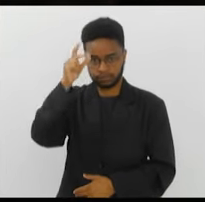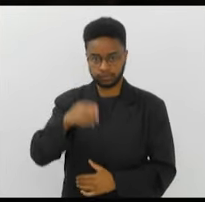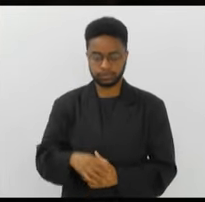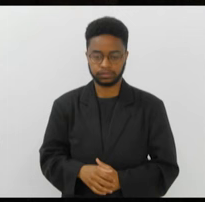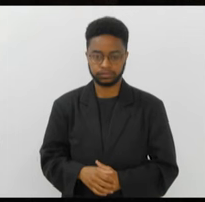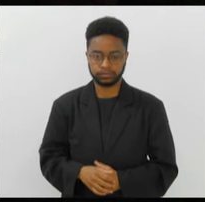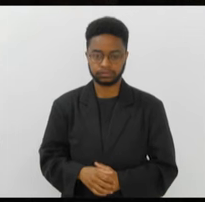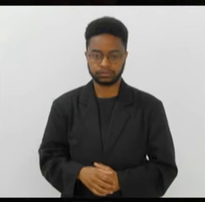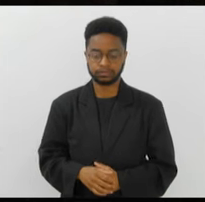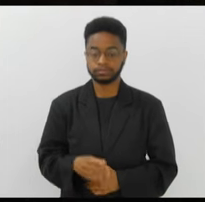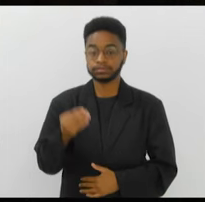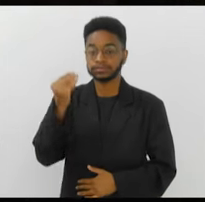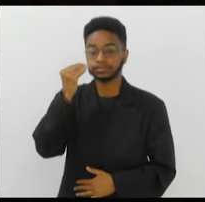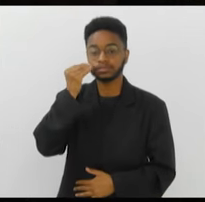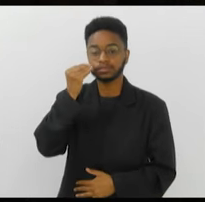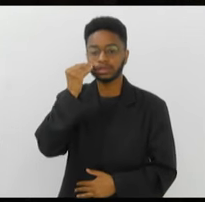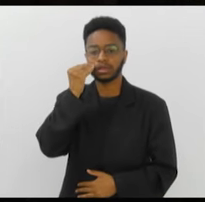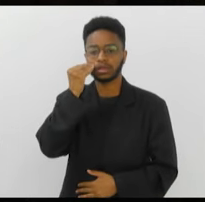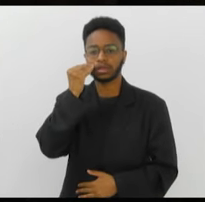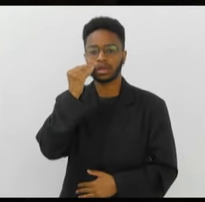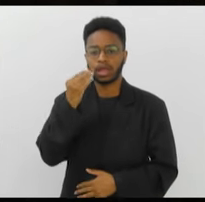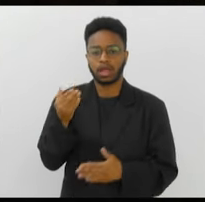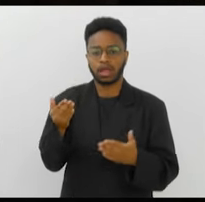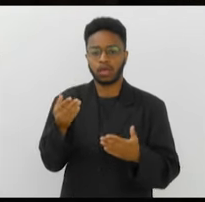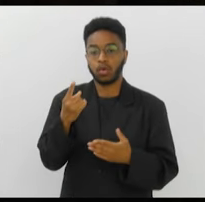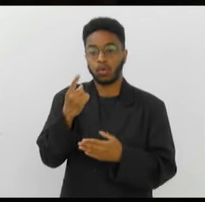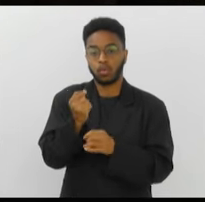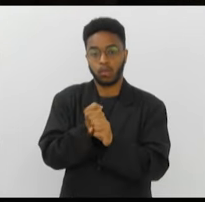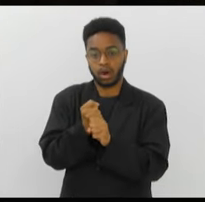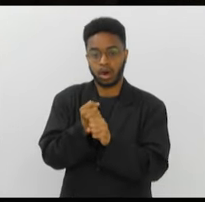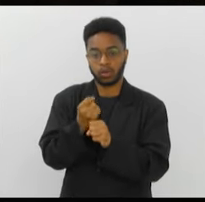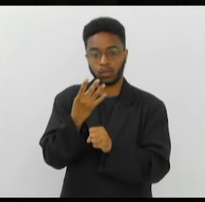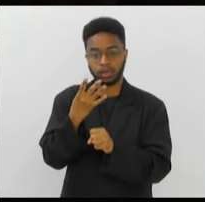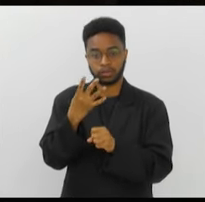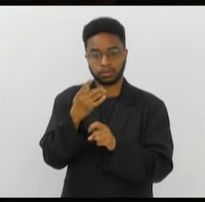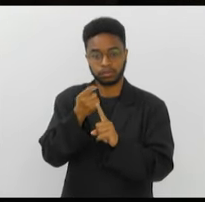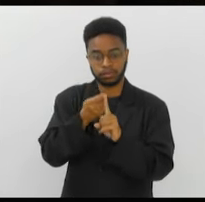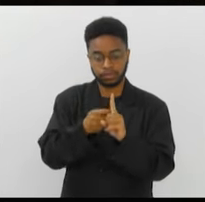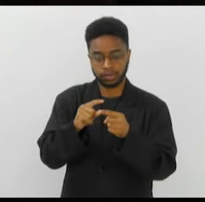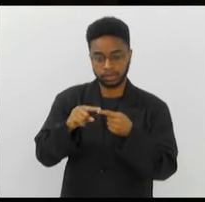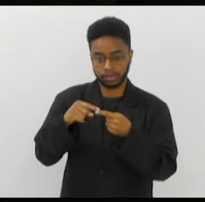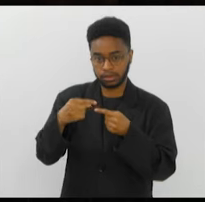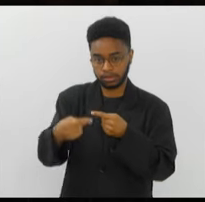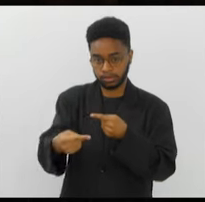para sair em 1 ano e 4 meses após uma